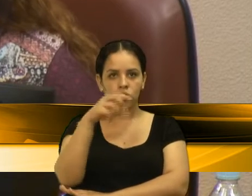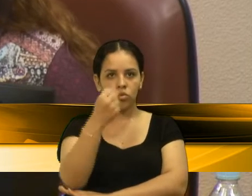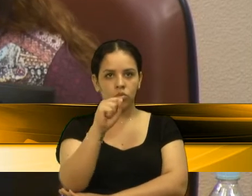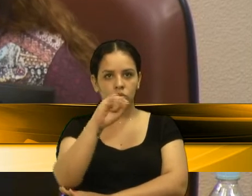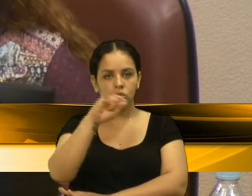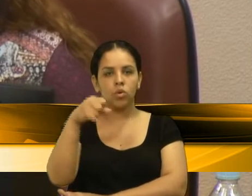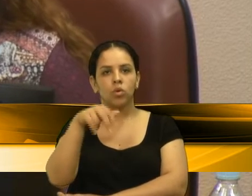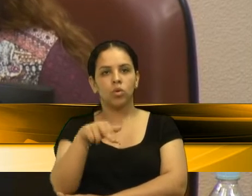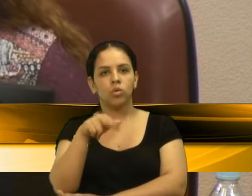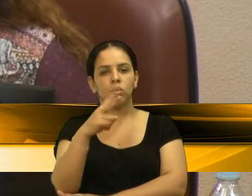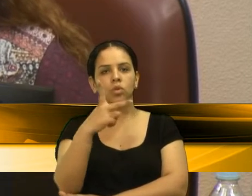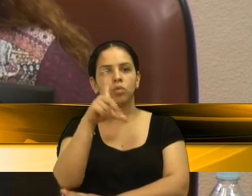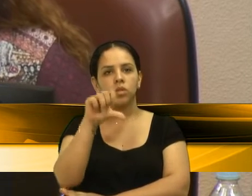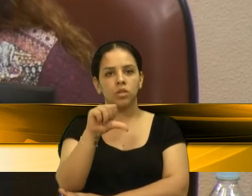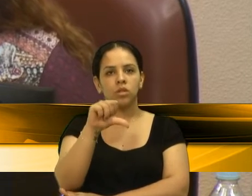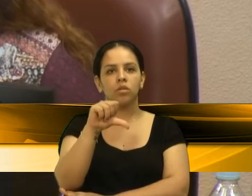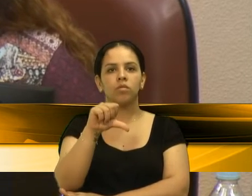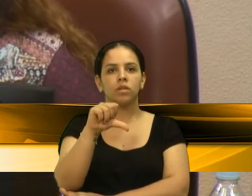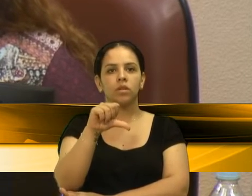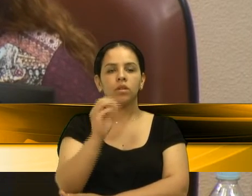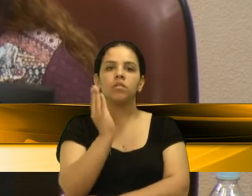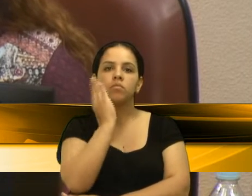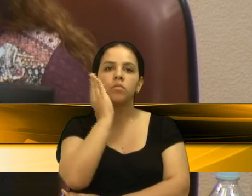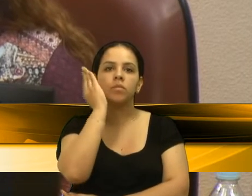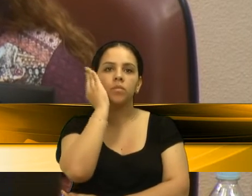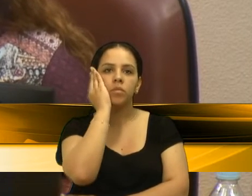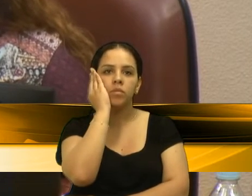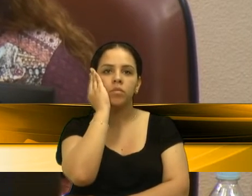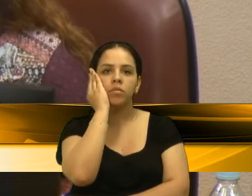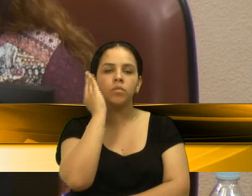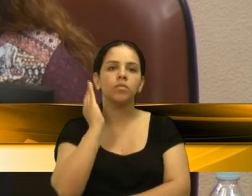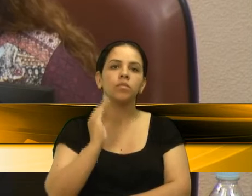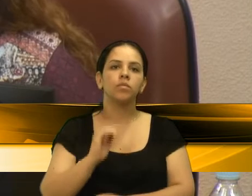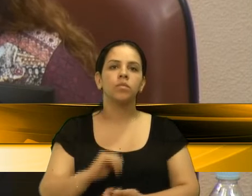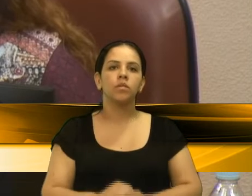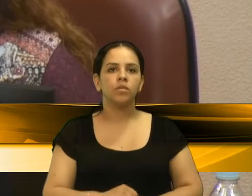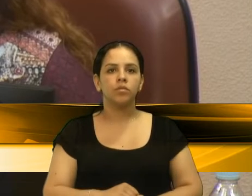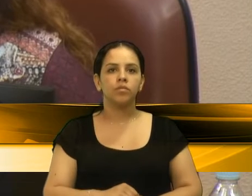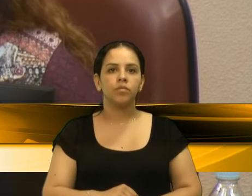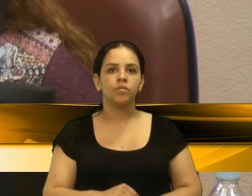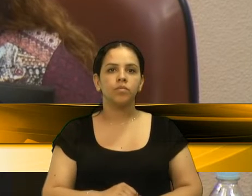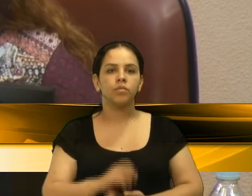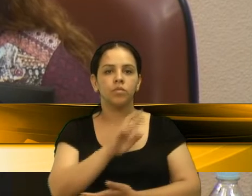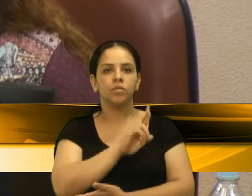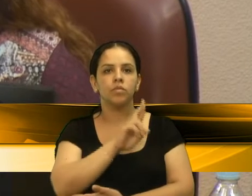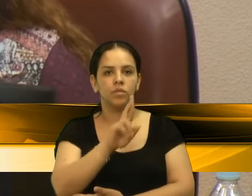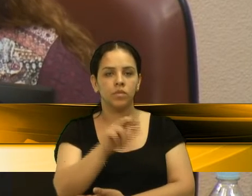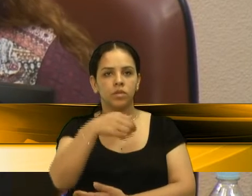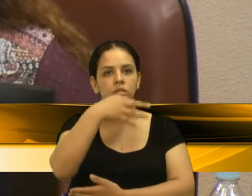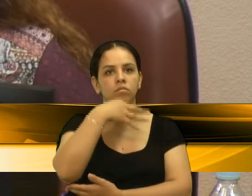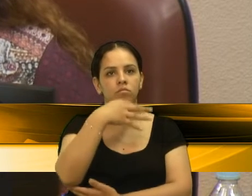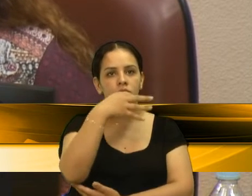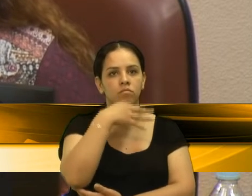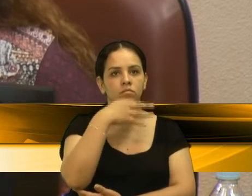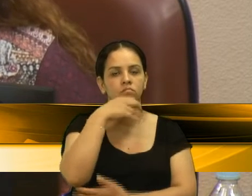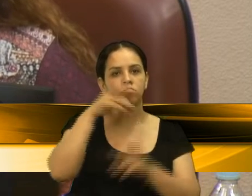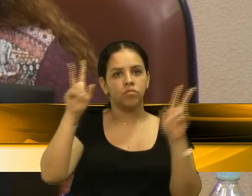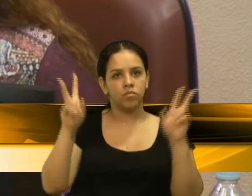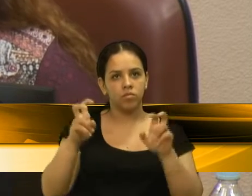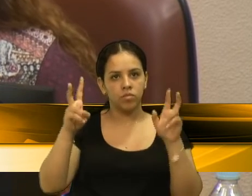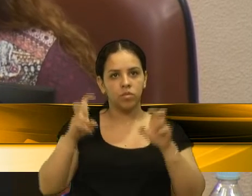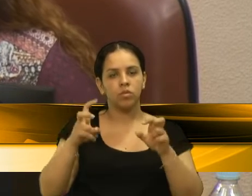de 2019. A ilustríssima senhora Cássia Andrea Azevedo Kuhn, Procuradora-Geral do município de Caxias do Sul. Assunto